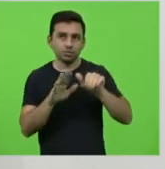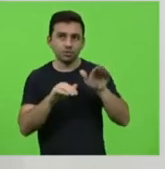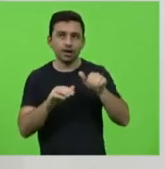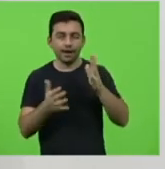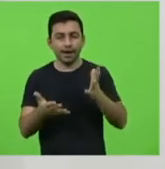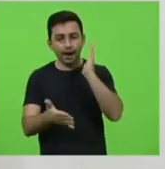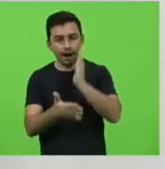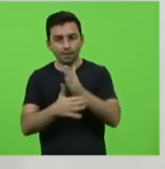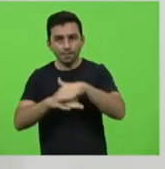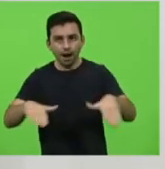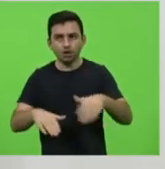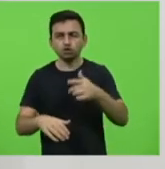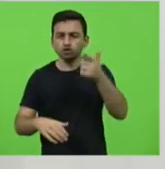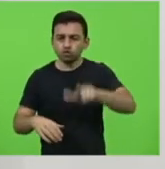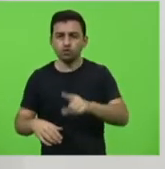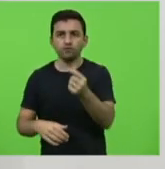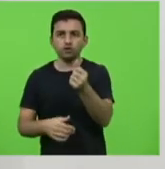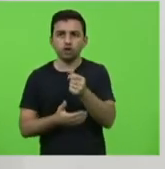para faturar de novo.